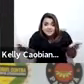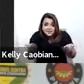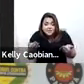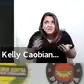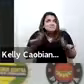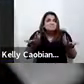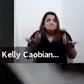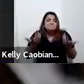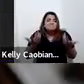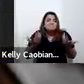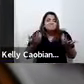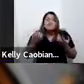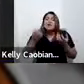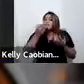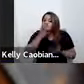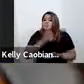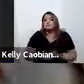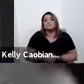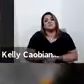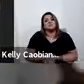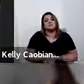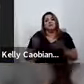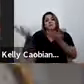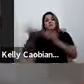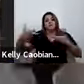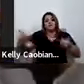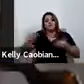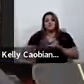É maravilhoso mesmo.